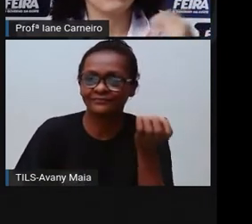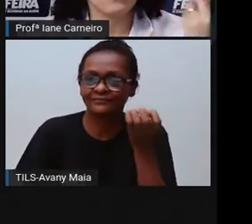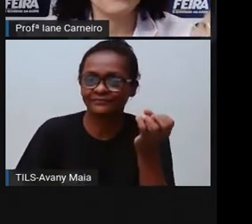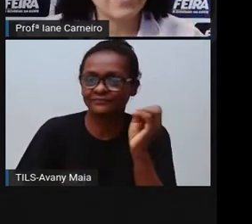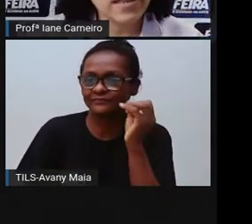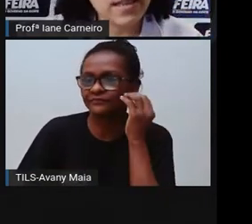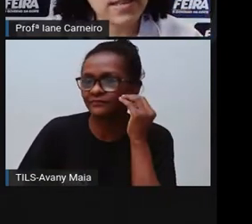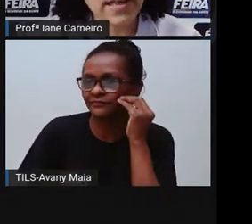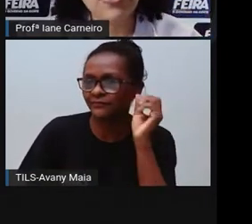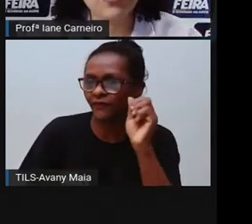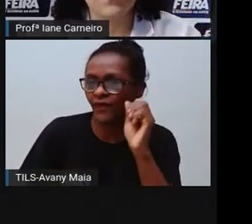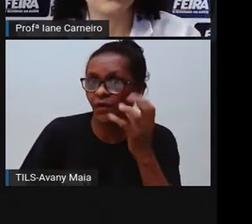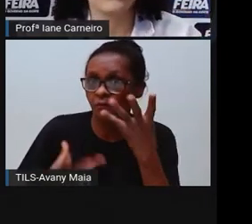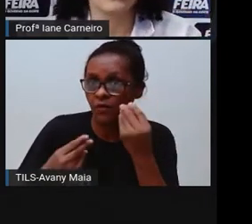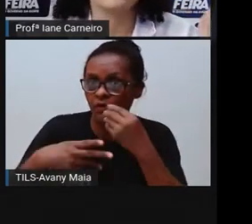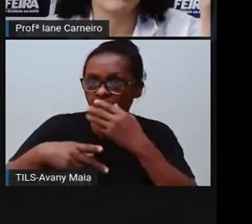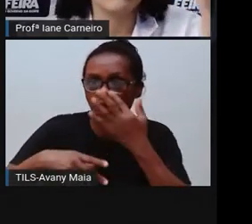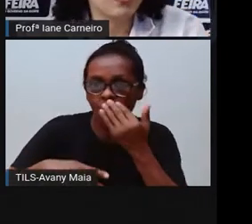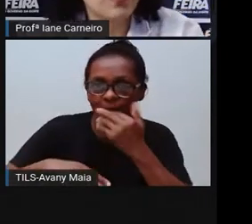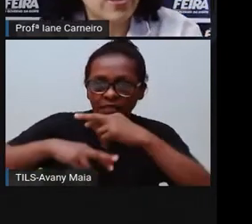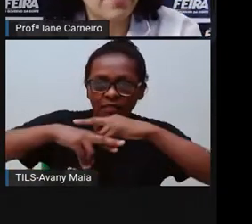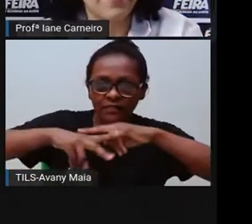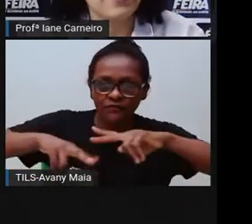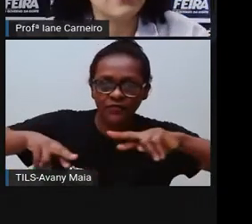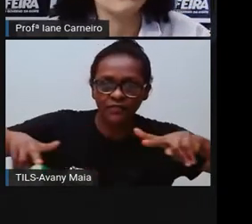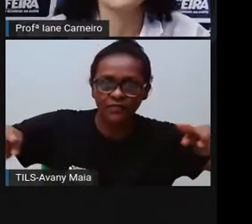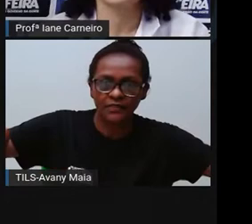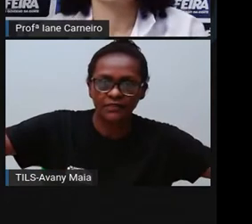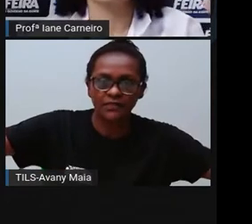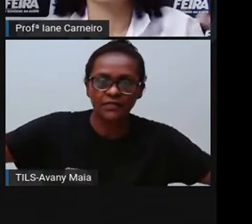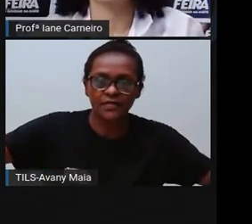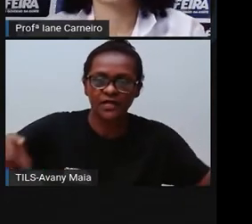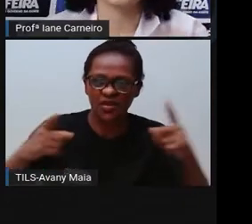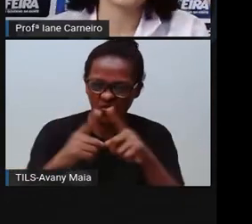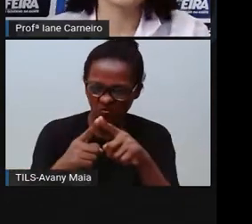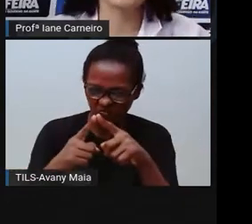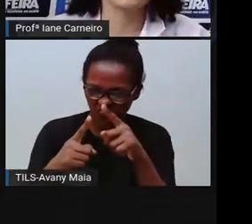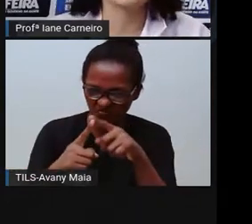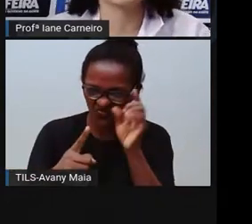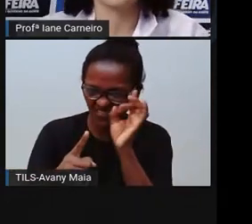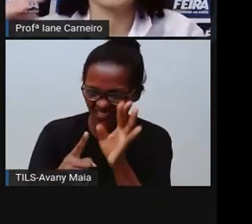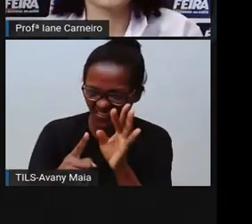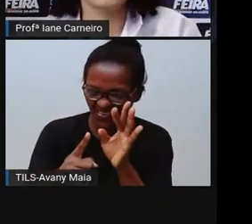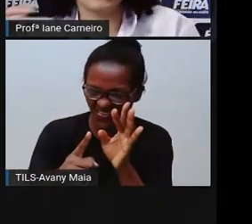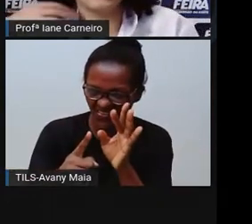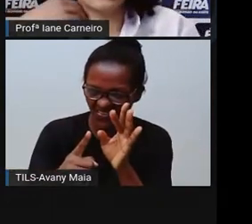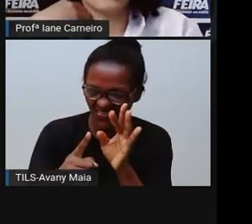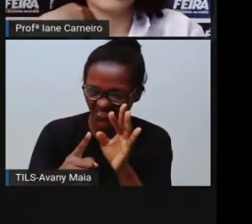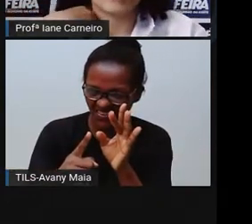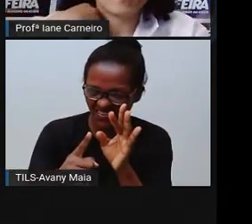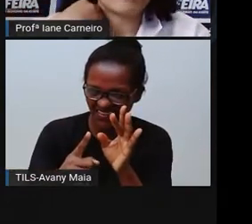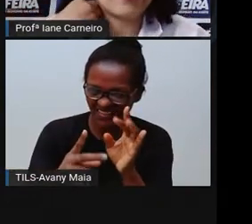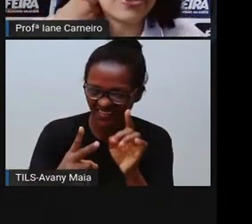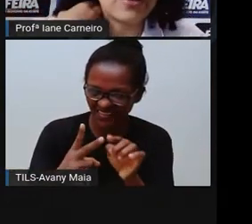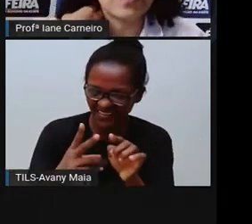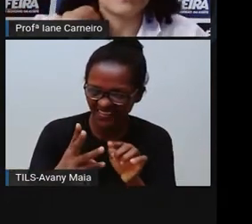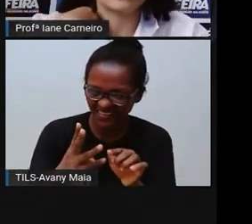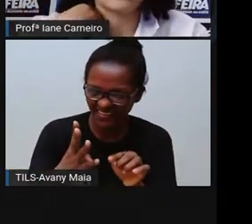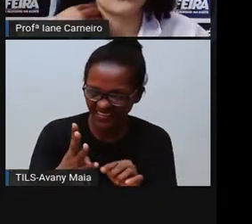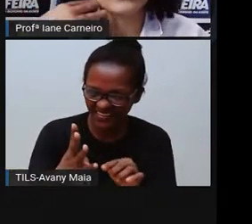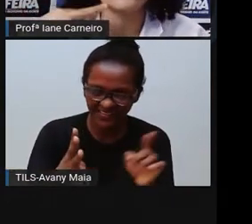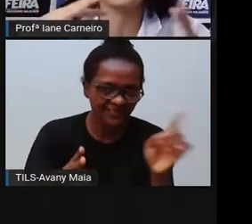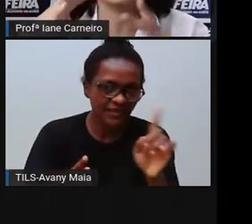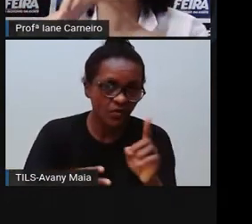de comidas, né? A gente não pode comer só um tipo de alimento, né? Só gordura, só fruto, só salgadinho,